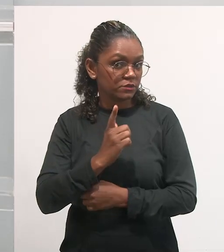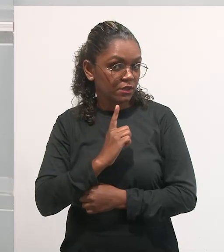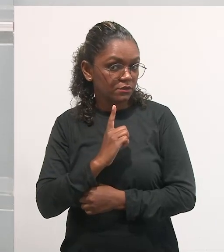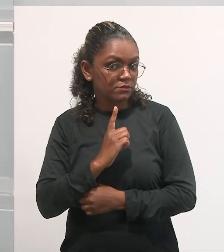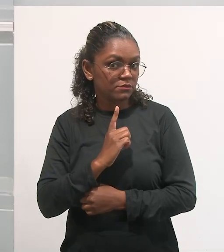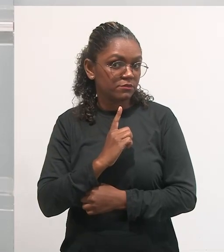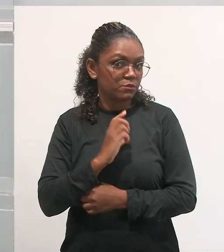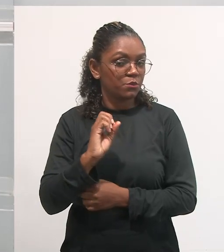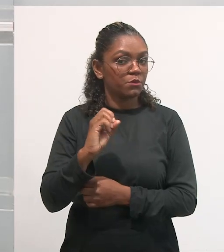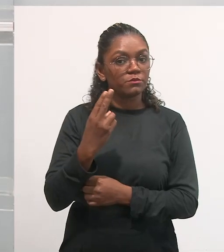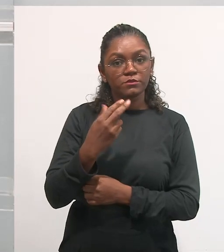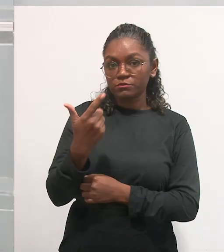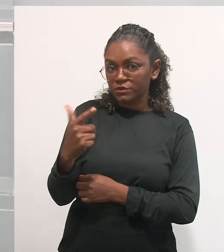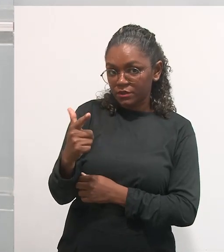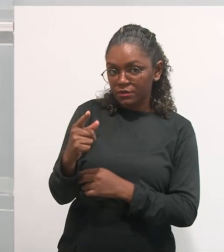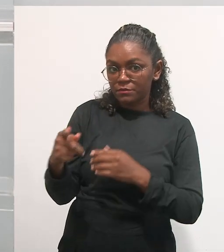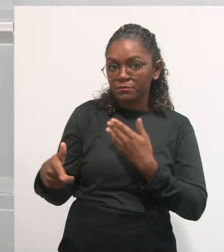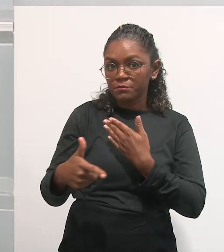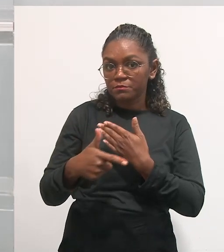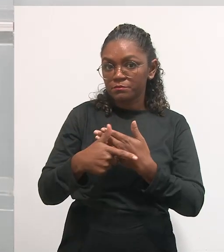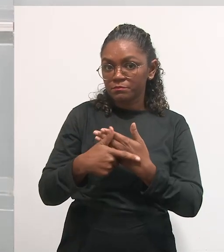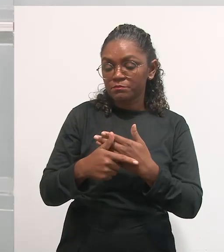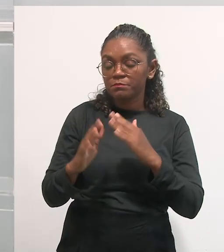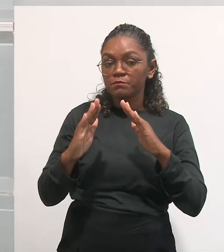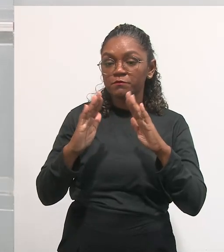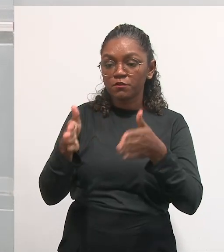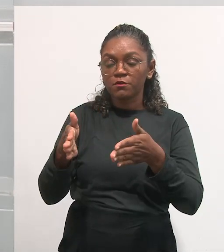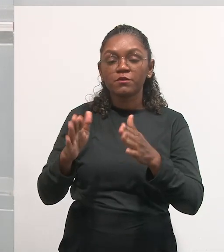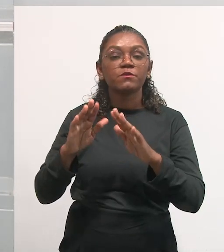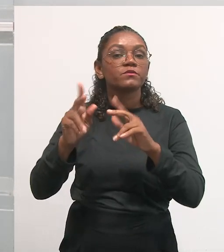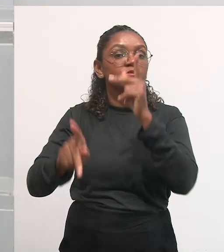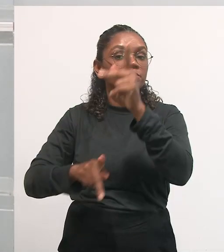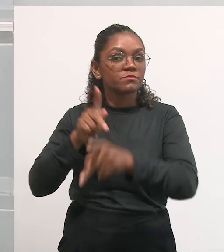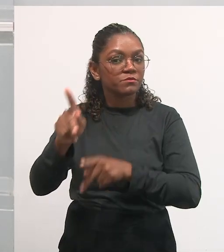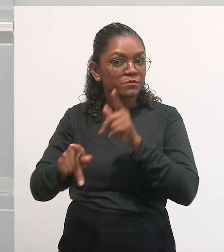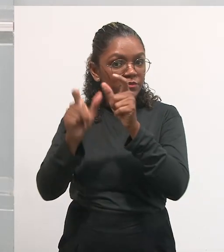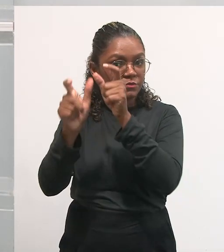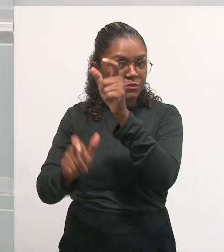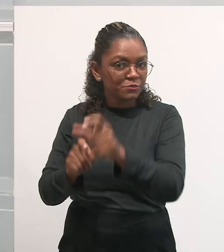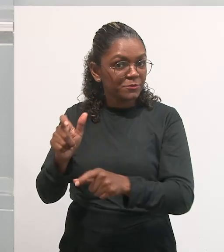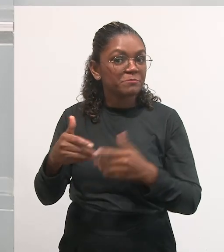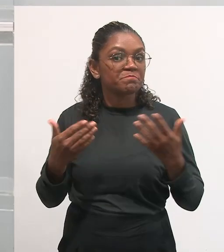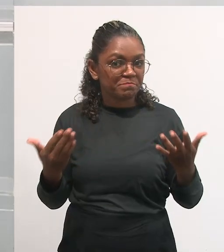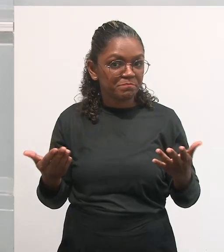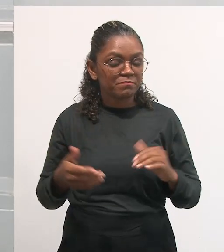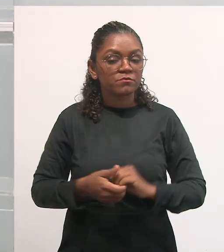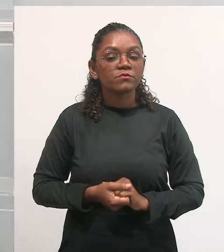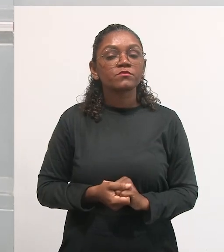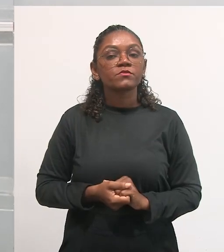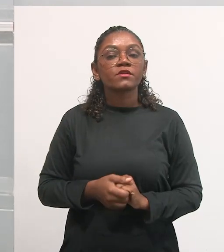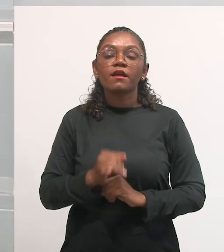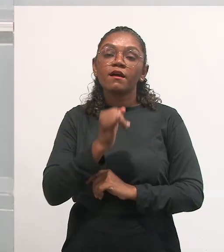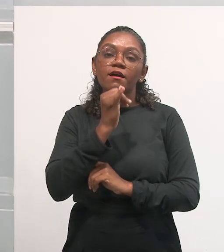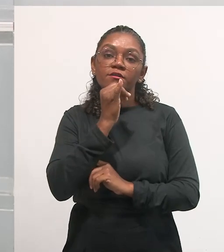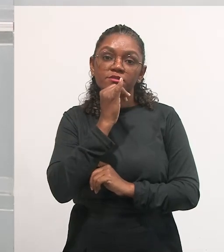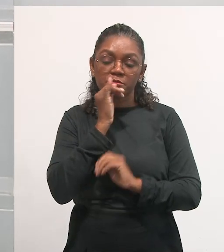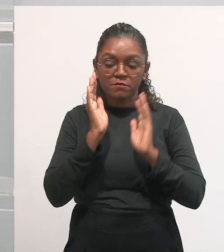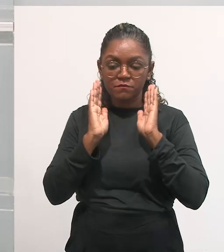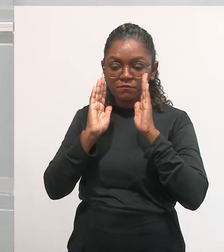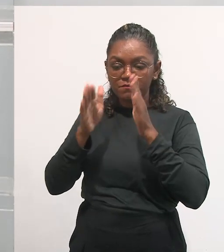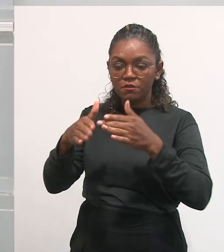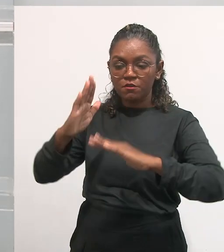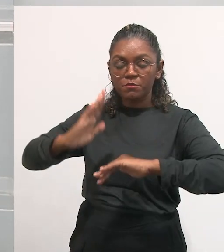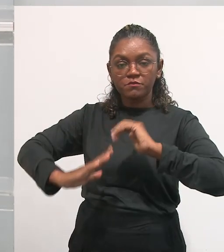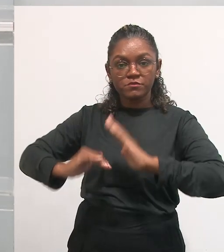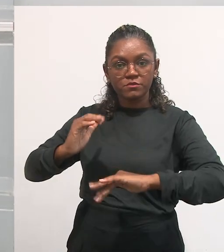essas pessoas então um currículo pensado para uma educação profissional eh ele tem uma finalidade